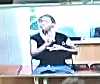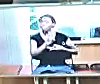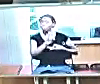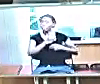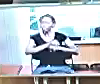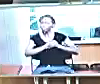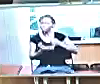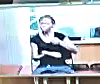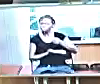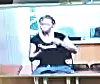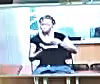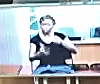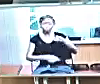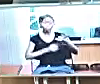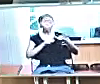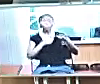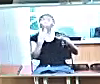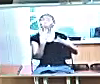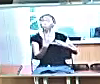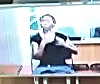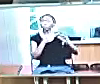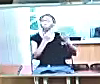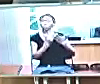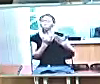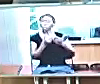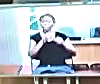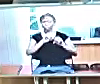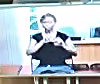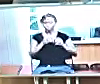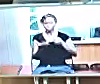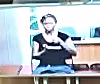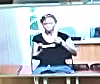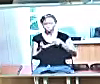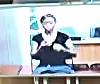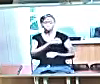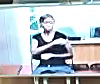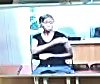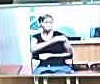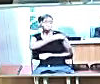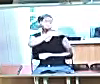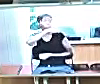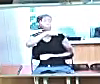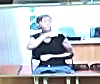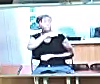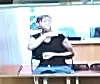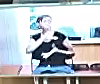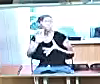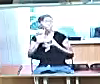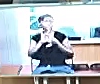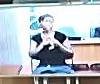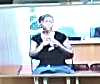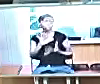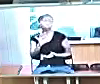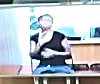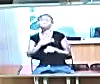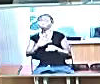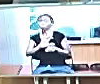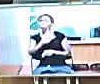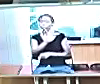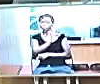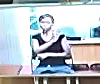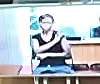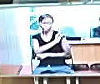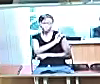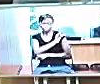4 é fãs ensino fundamental ensino médio integrado à do curso técnico integrado e